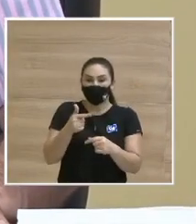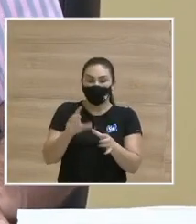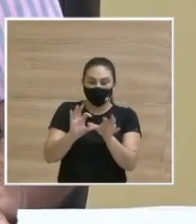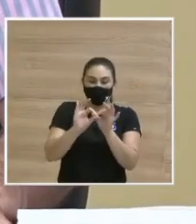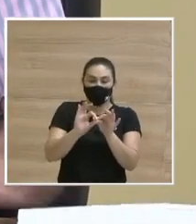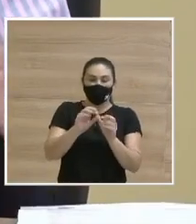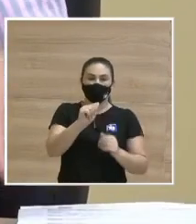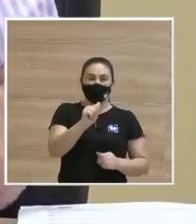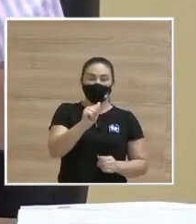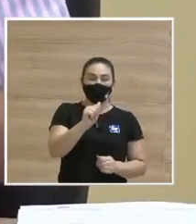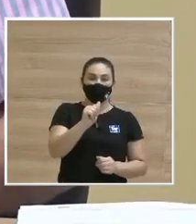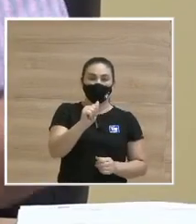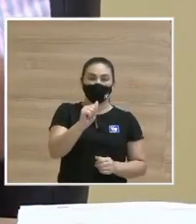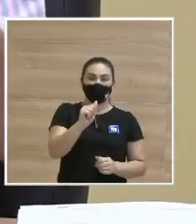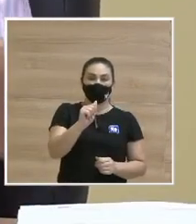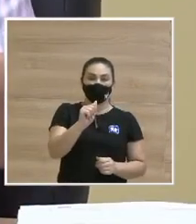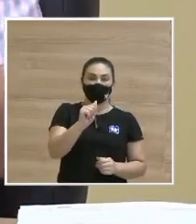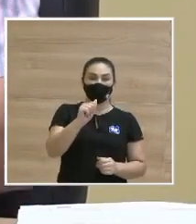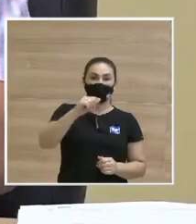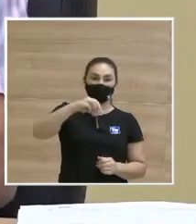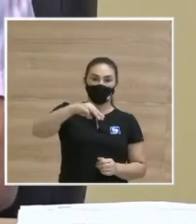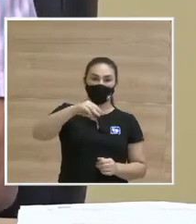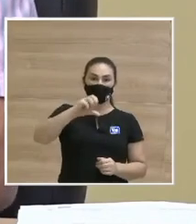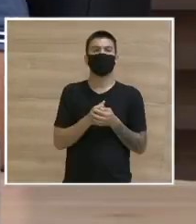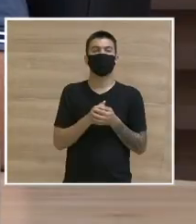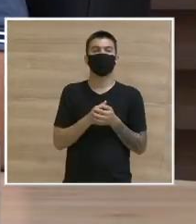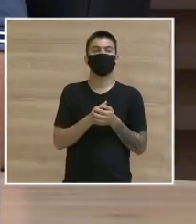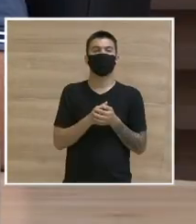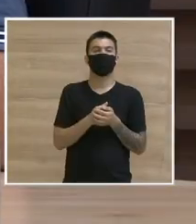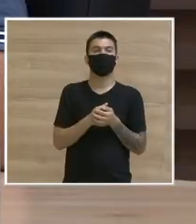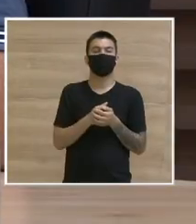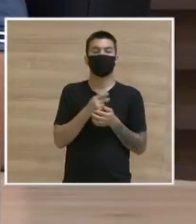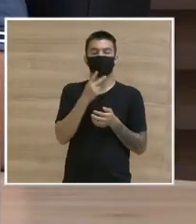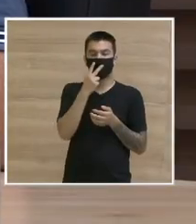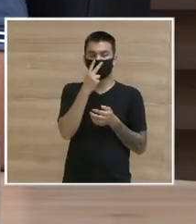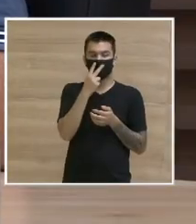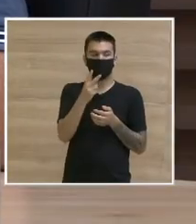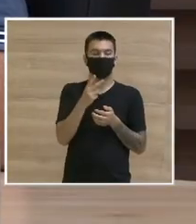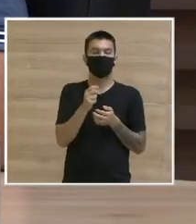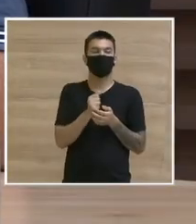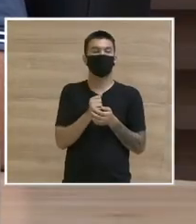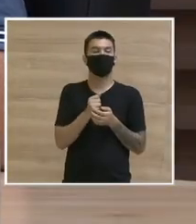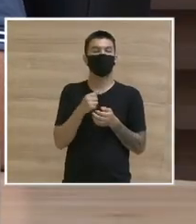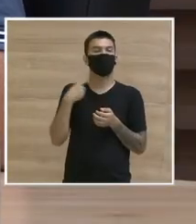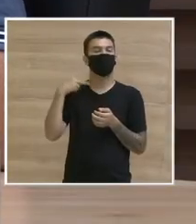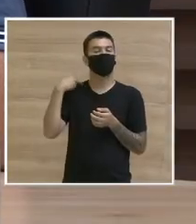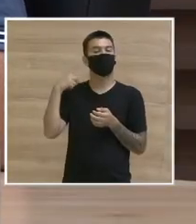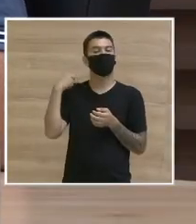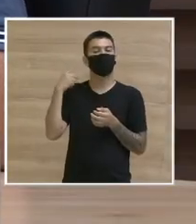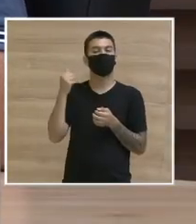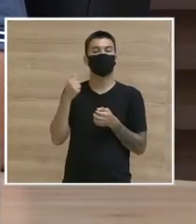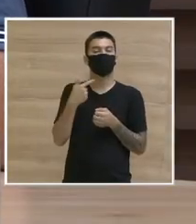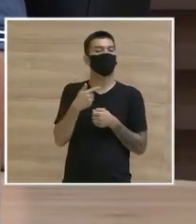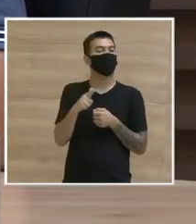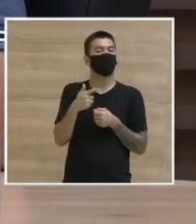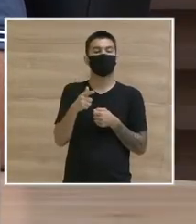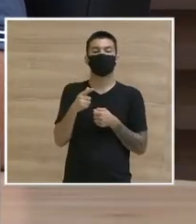ANSOP. Está na hora de voltar para a ANSOP, voltar para a CANSOP. Eu acho que nós, como vereadores, não podemos ficar